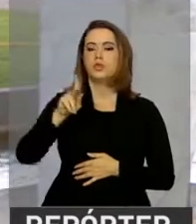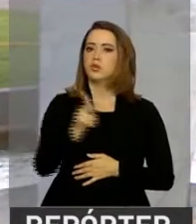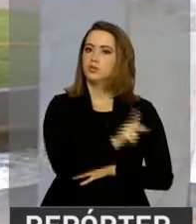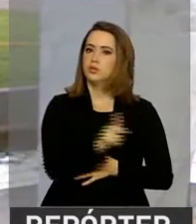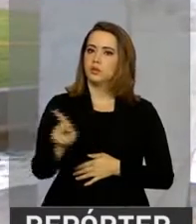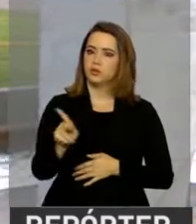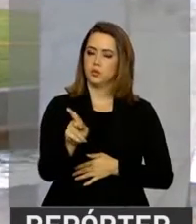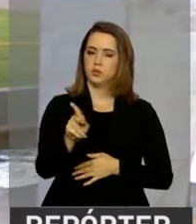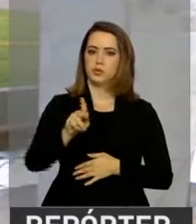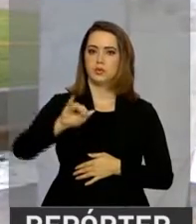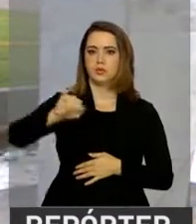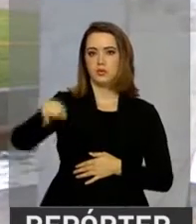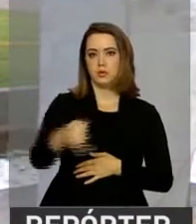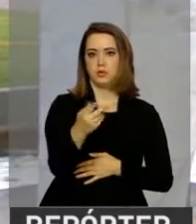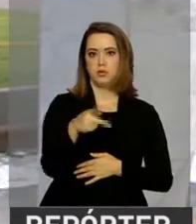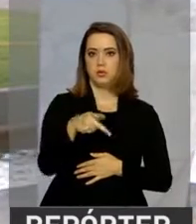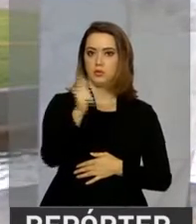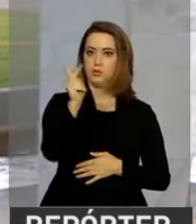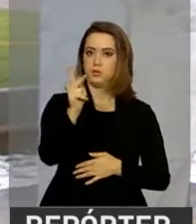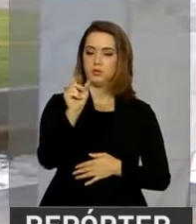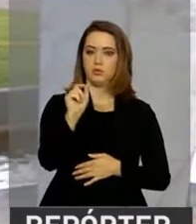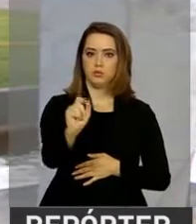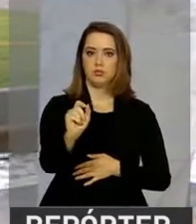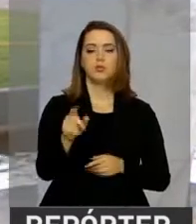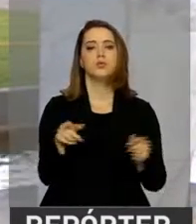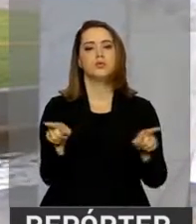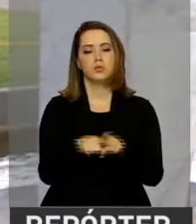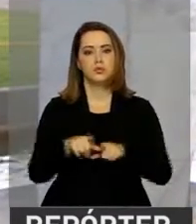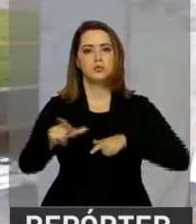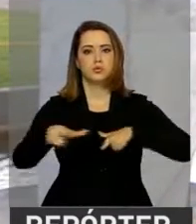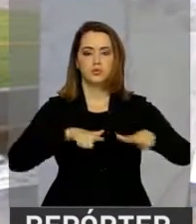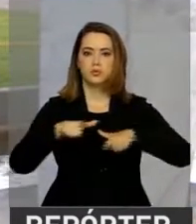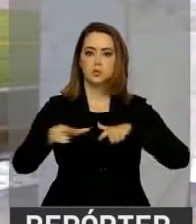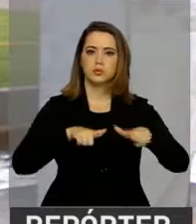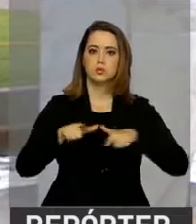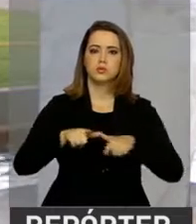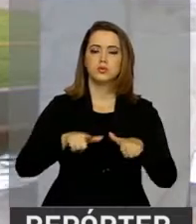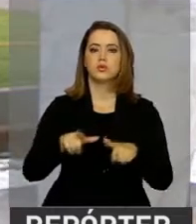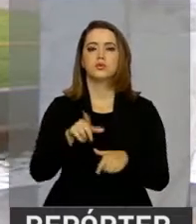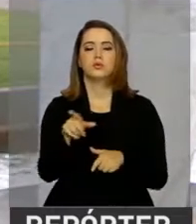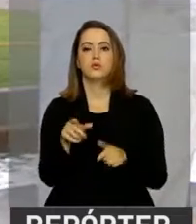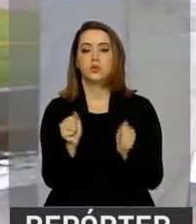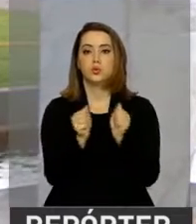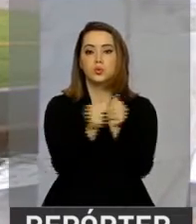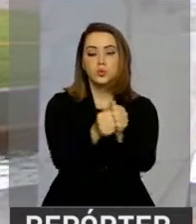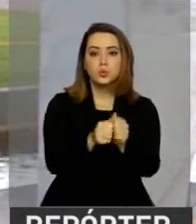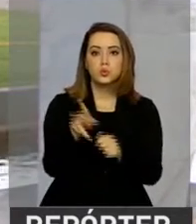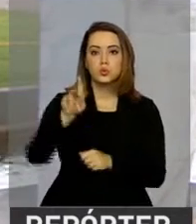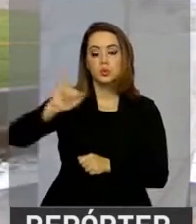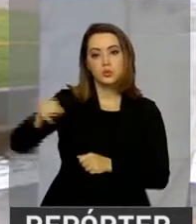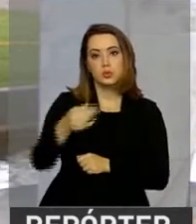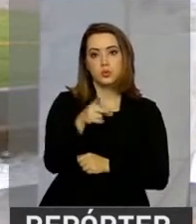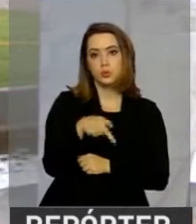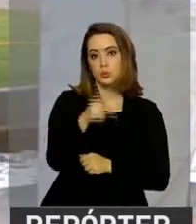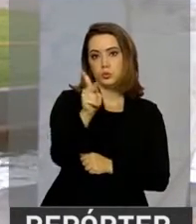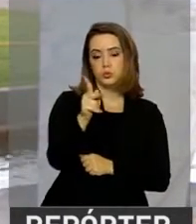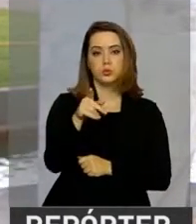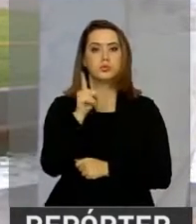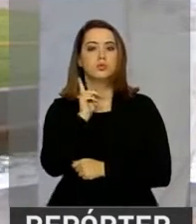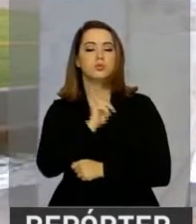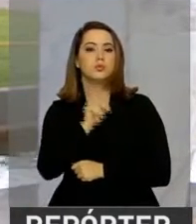Kubitschek e também trabalhou como presidente Juscelino Kubitschek no governo do estado de Minas Gerais. Ele foi um dos pioneiros de Brasília